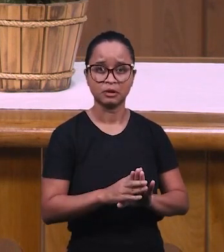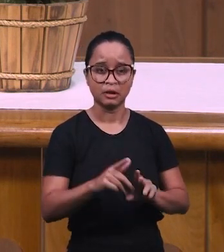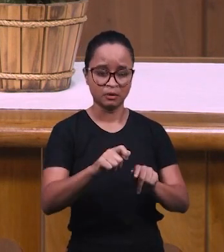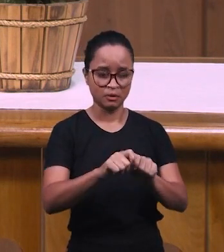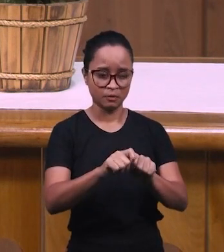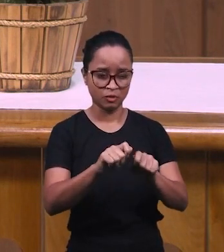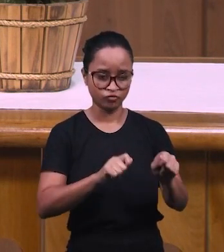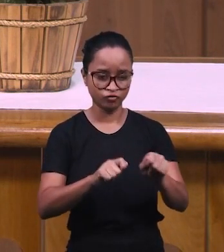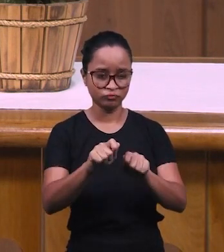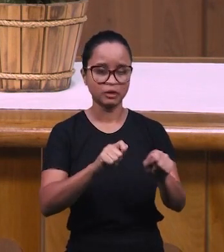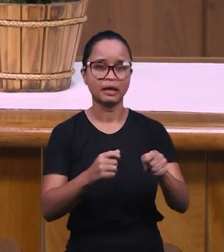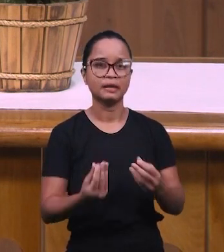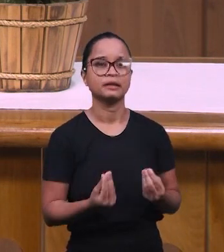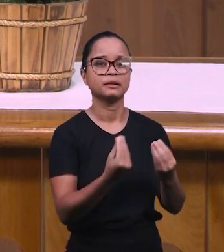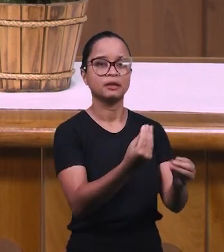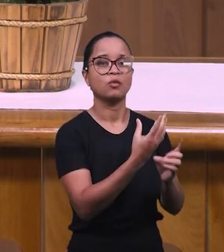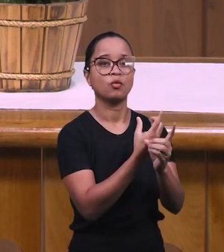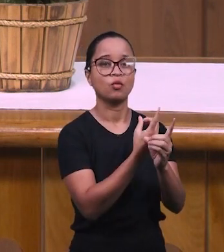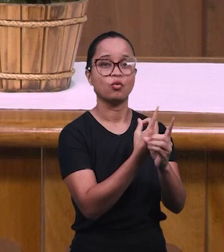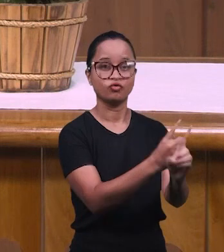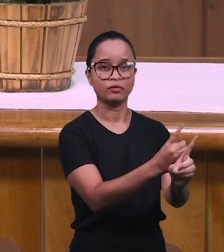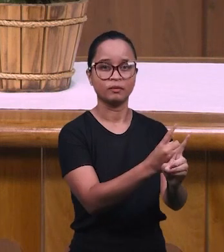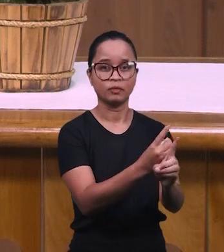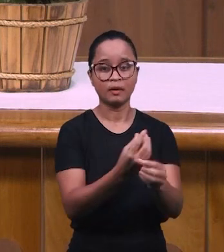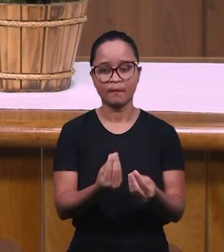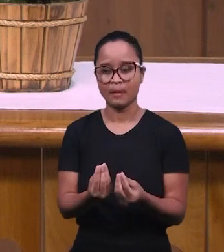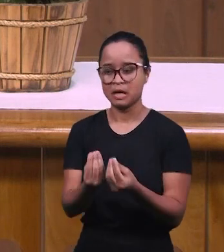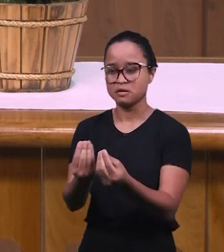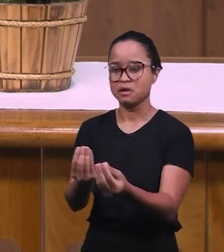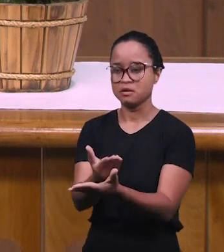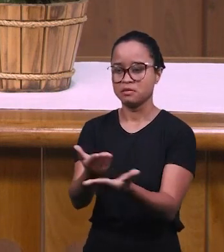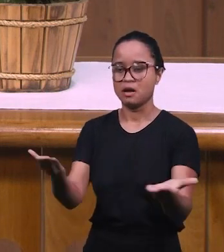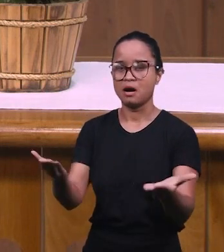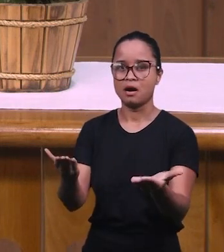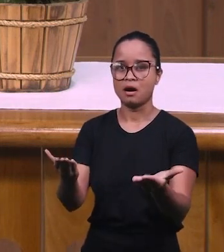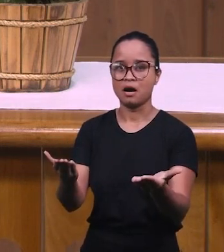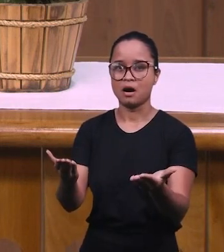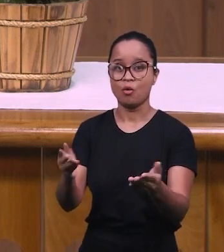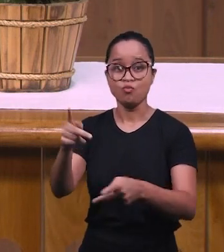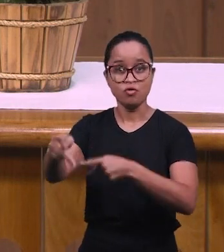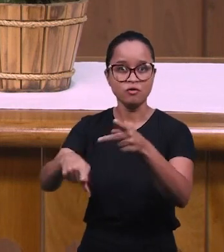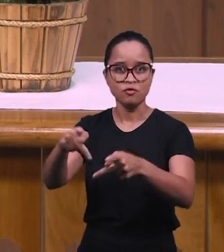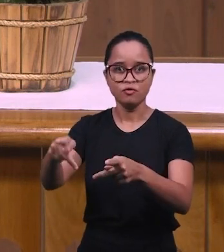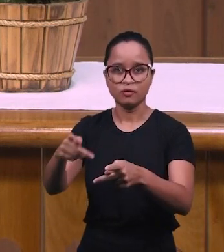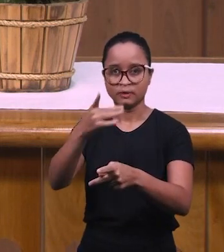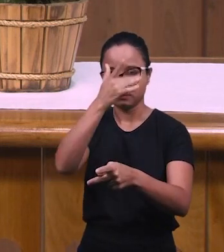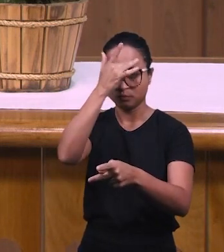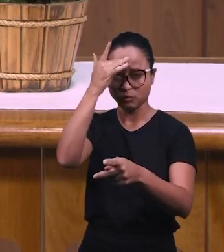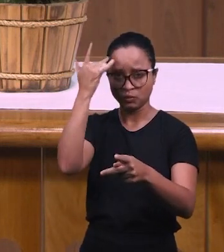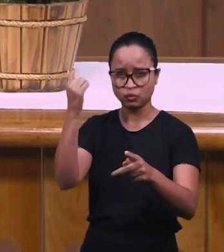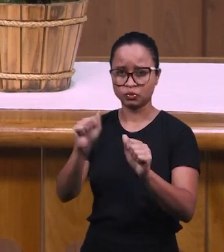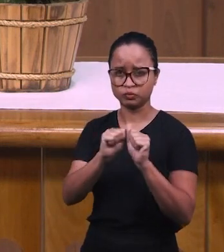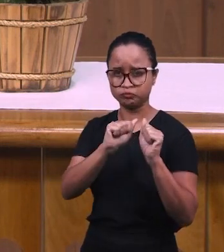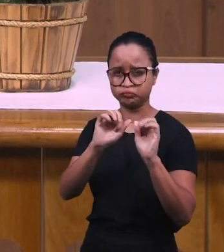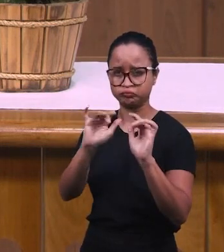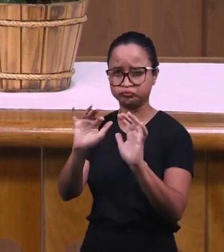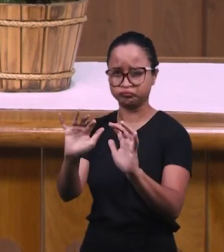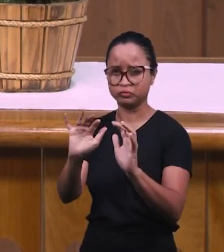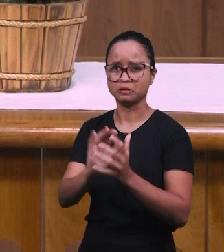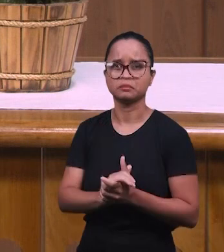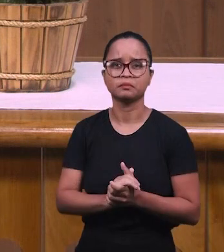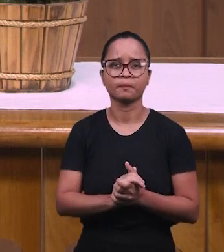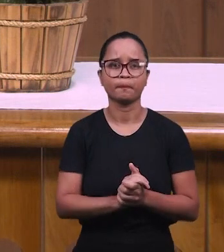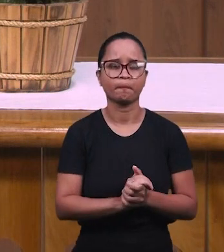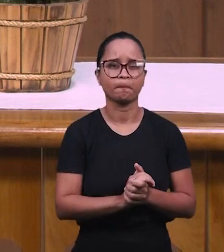e partiu e deu aos seus discípulos para porem diante daquela multidão. A multidão, a palavra diz,